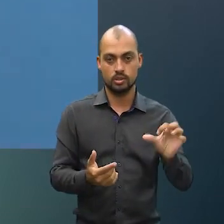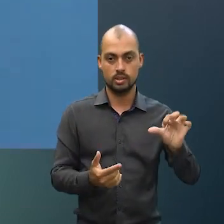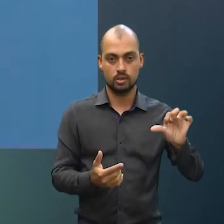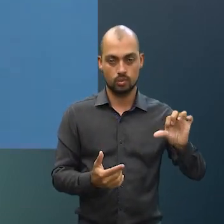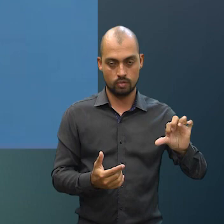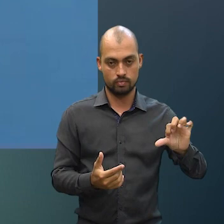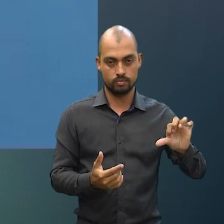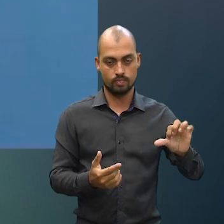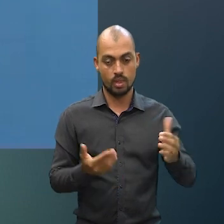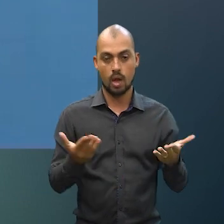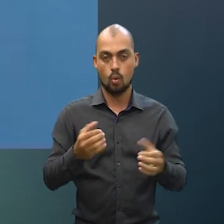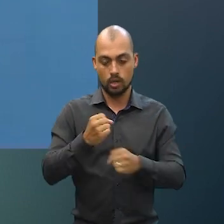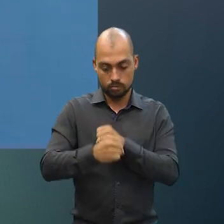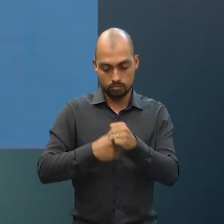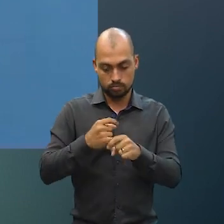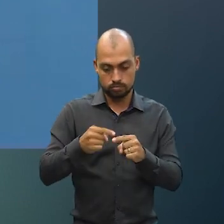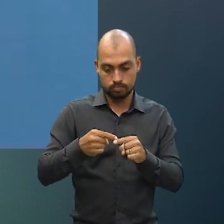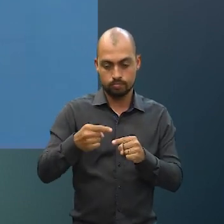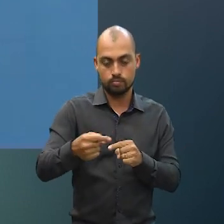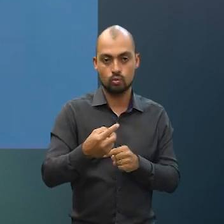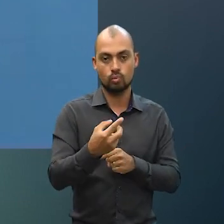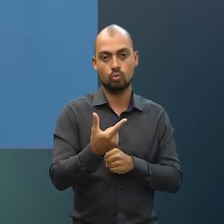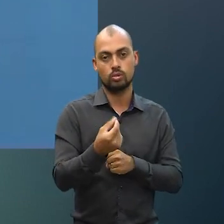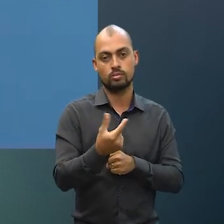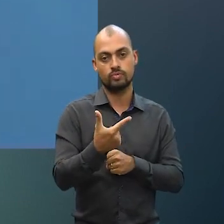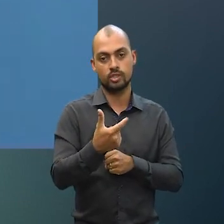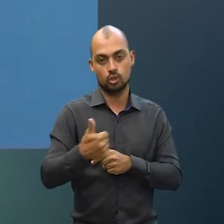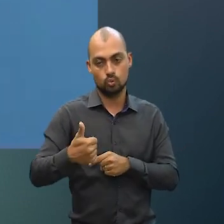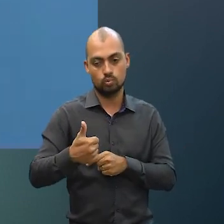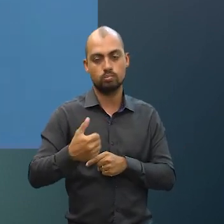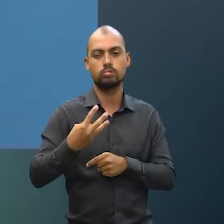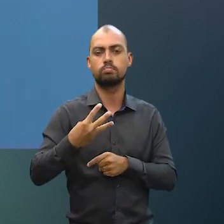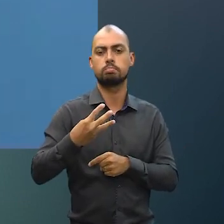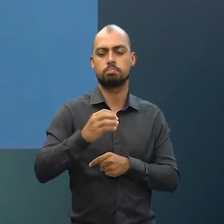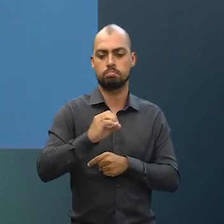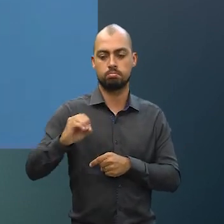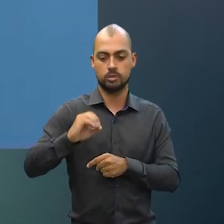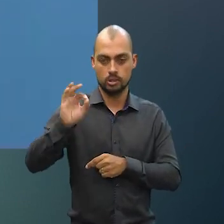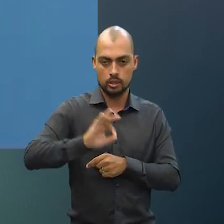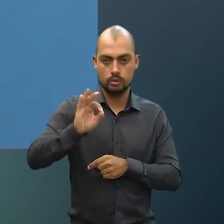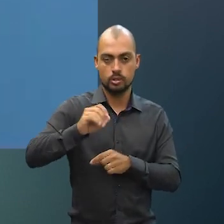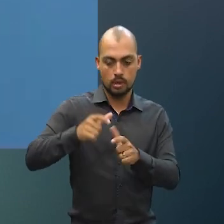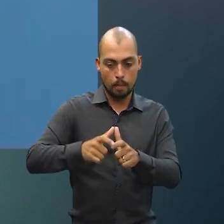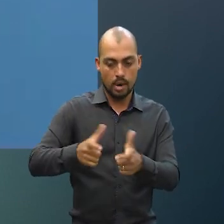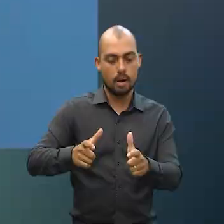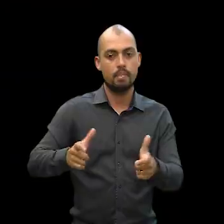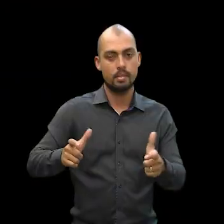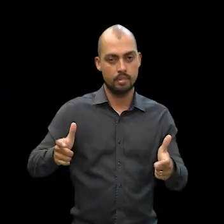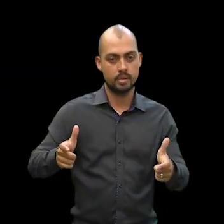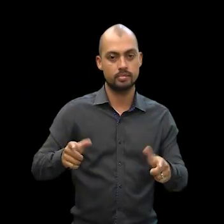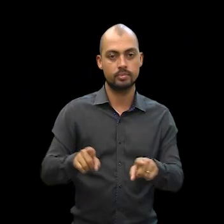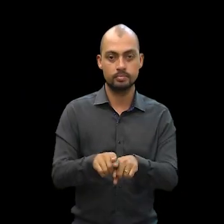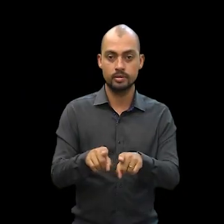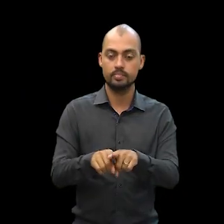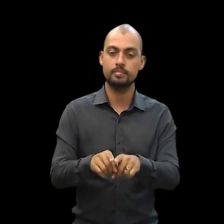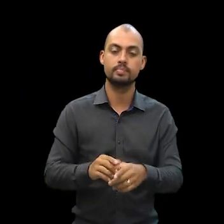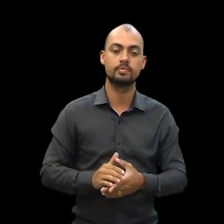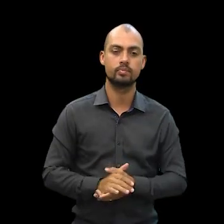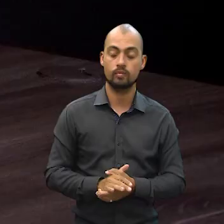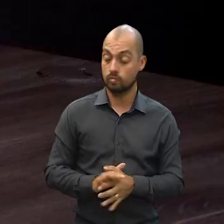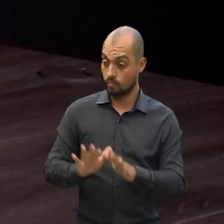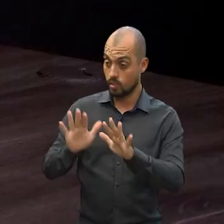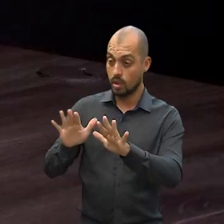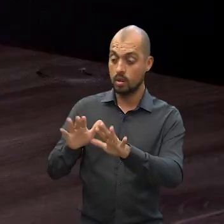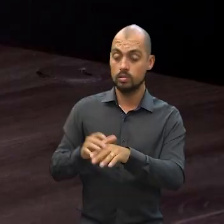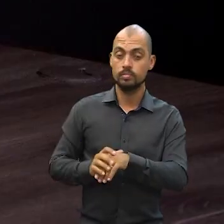e 2021 nosso objetivo é fazermos 300% de crescimento em cima de 2020. Então o que você